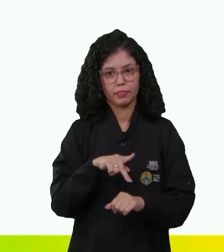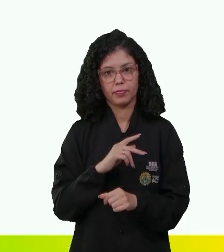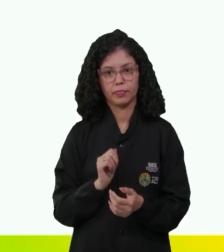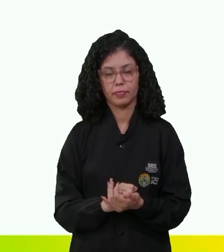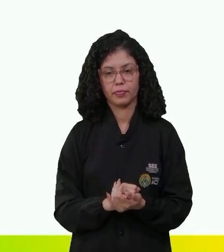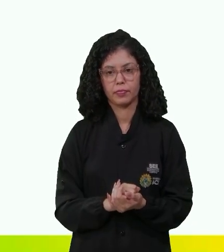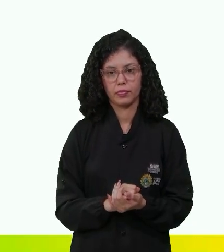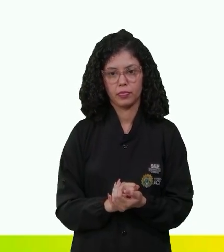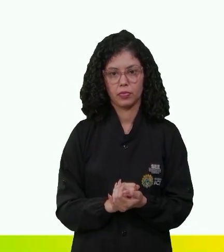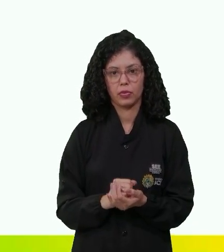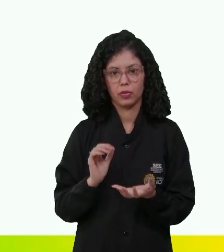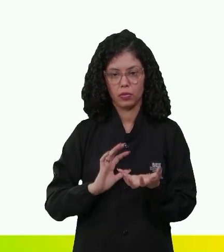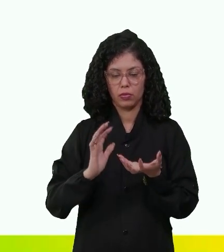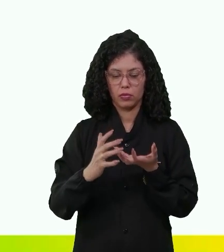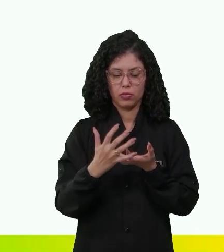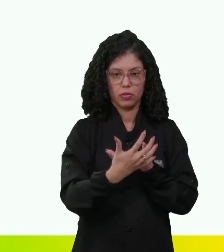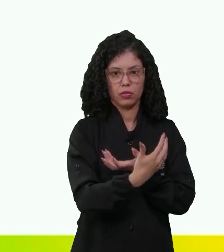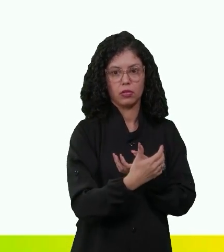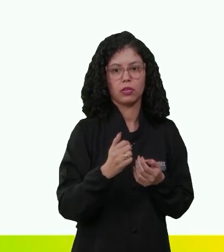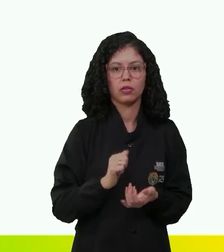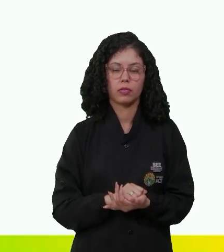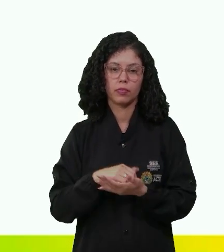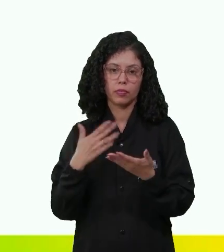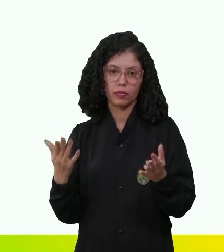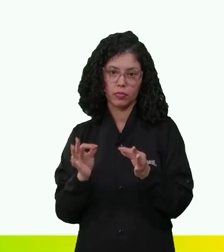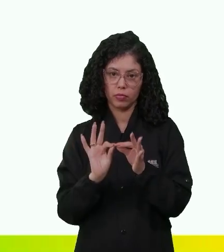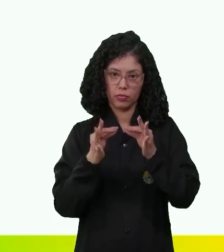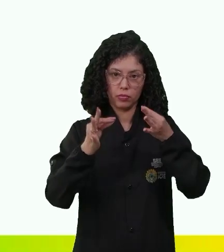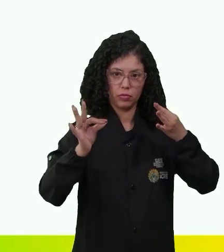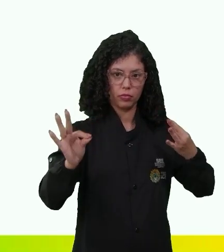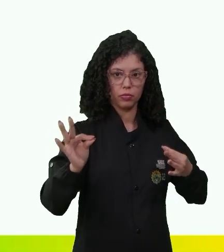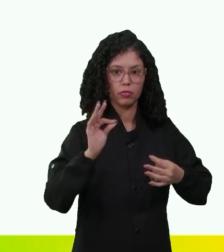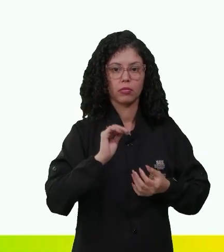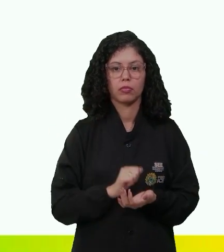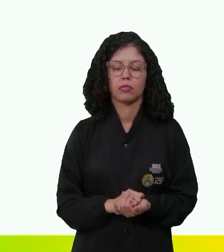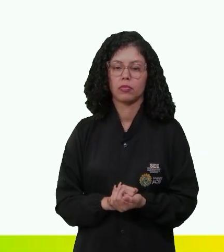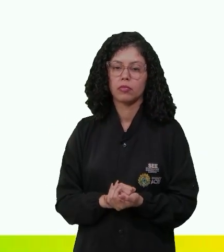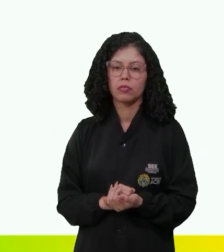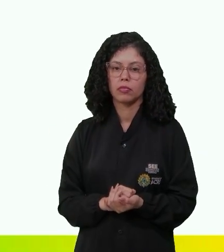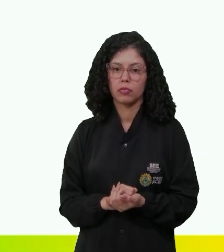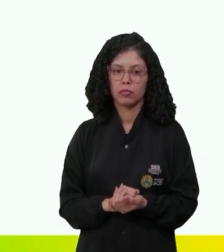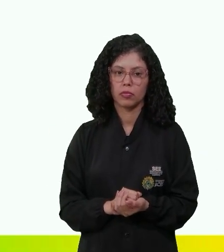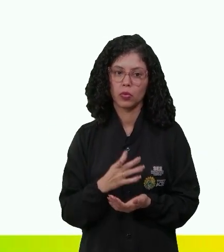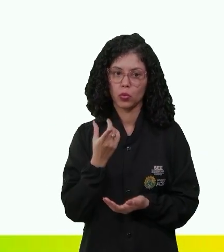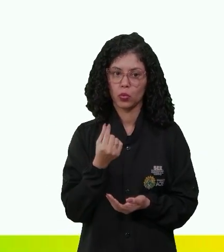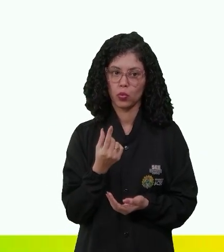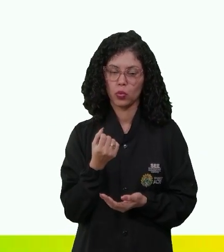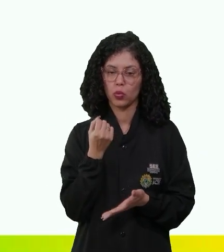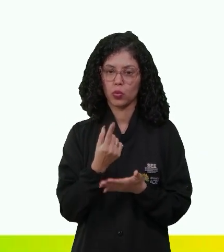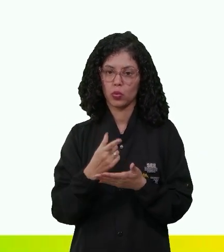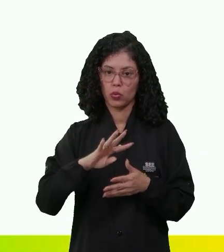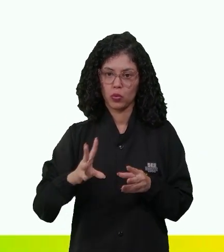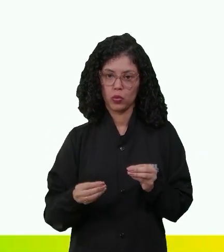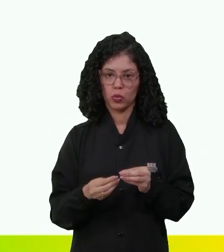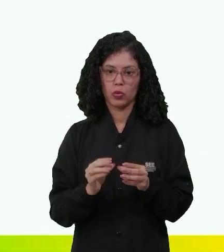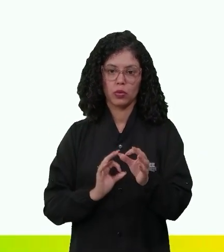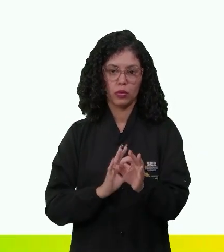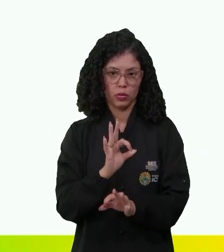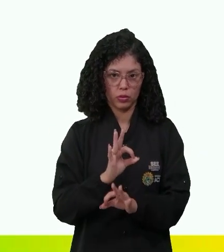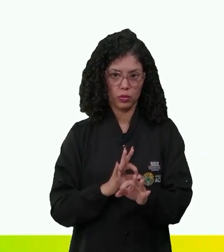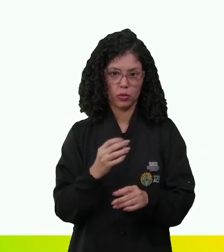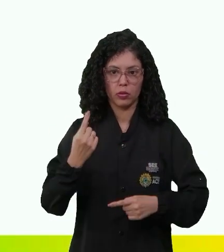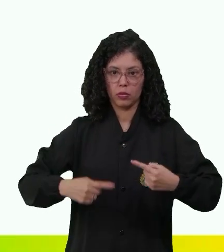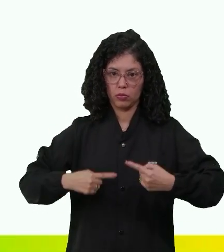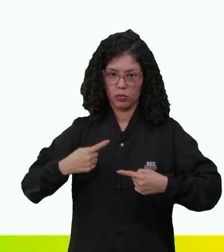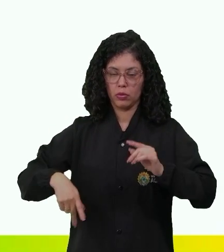um país continental. Então, a distância, o dinheiro para implantar a organização